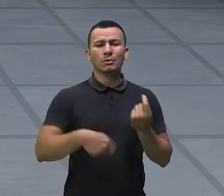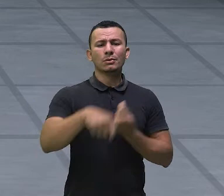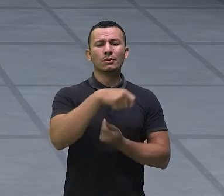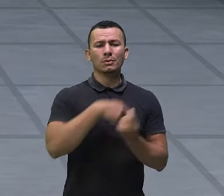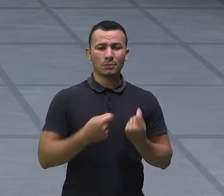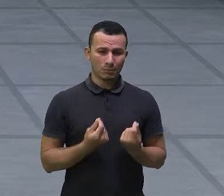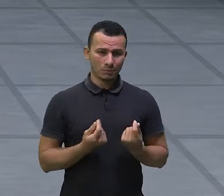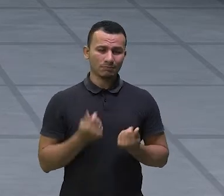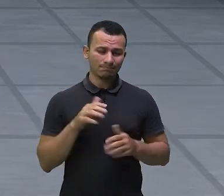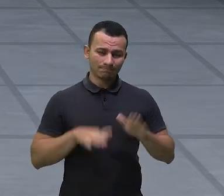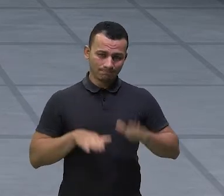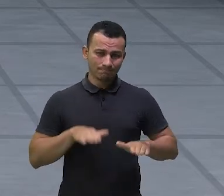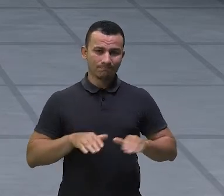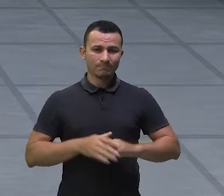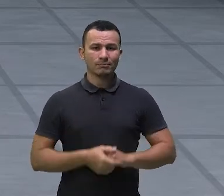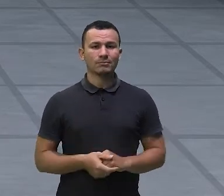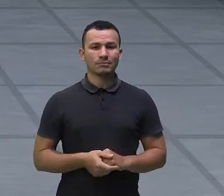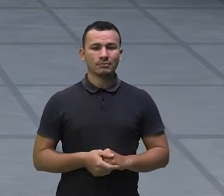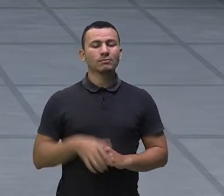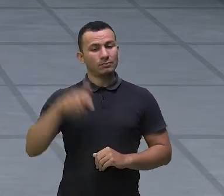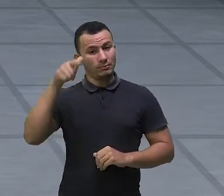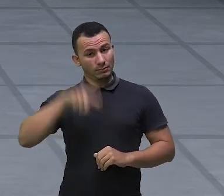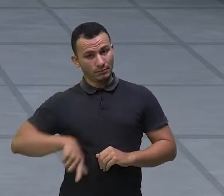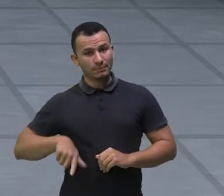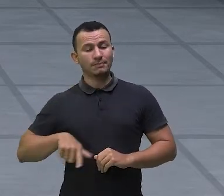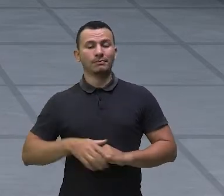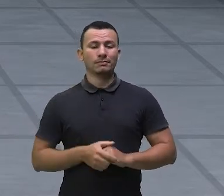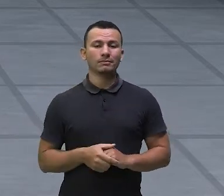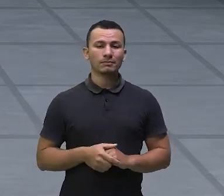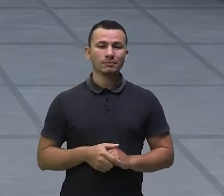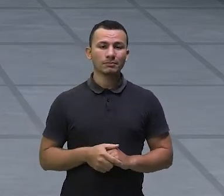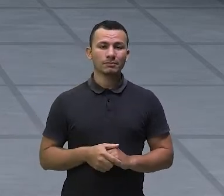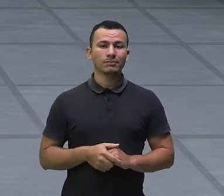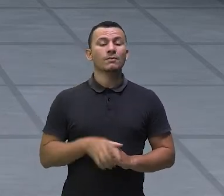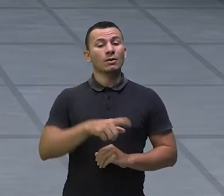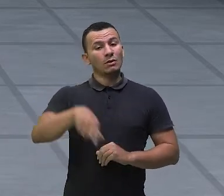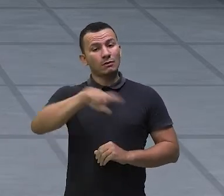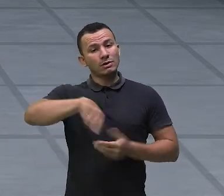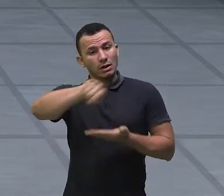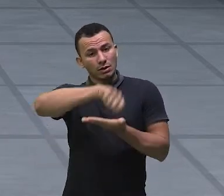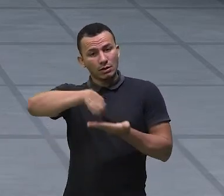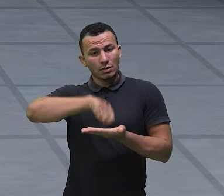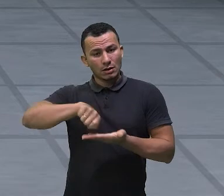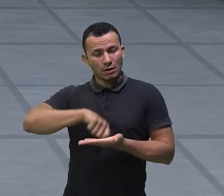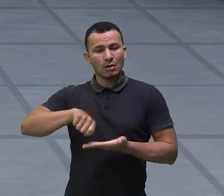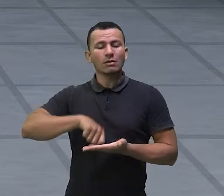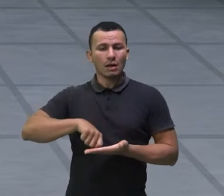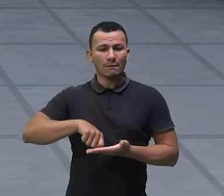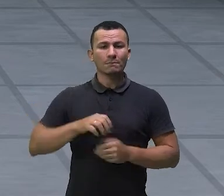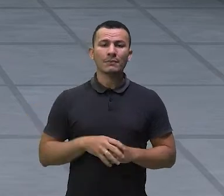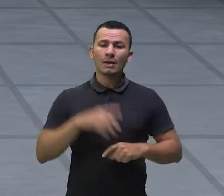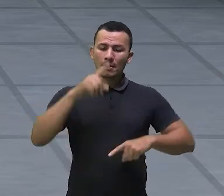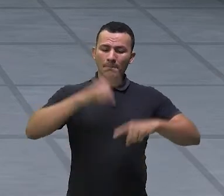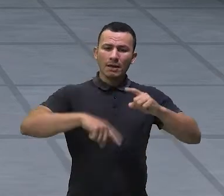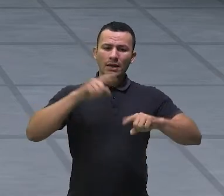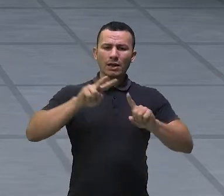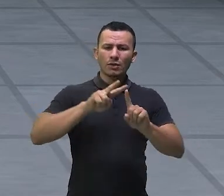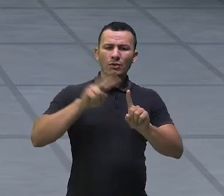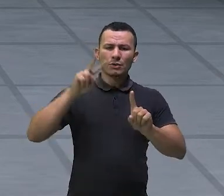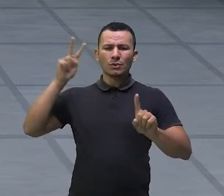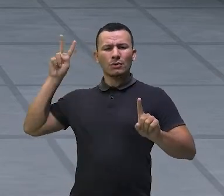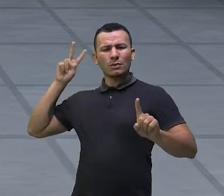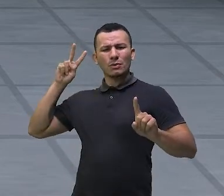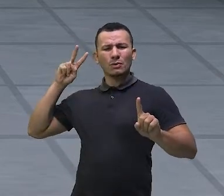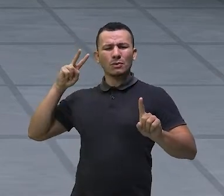situação econômica. Repetindo, e registre isso, o materialismo histórico, desde